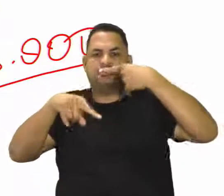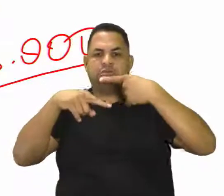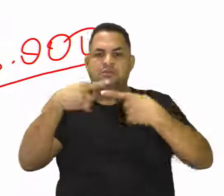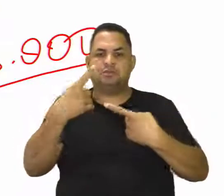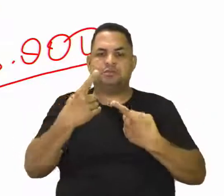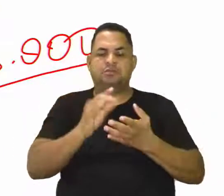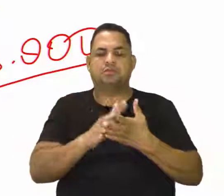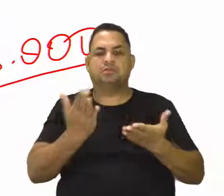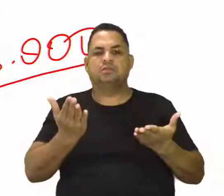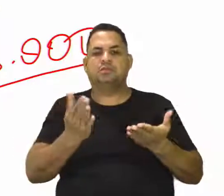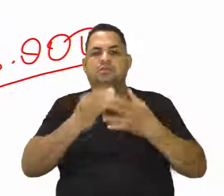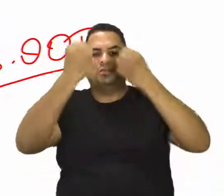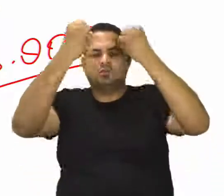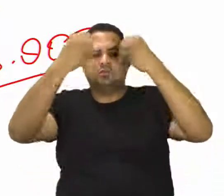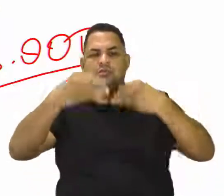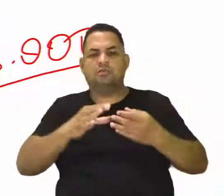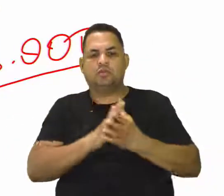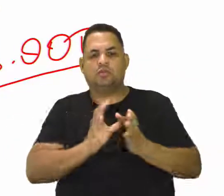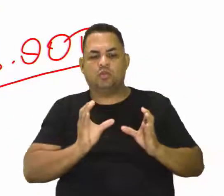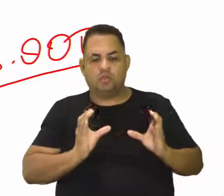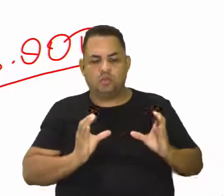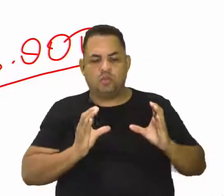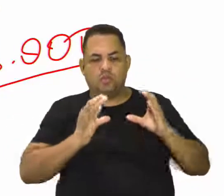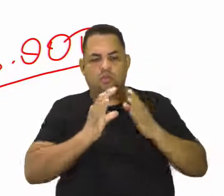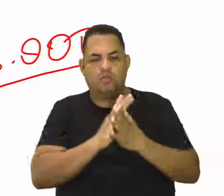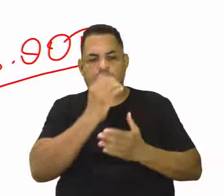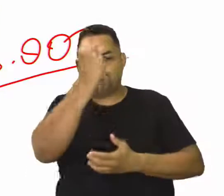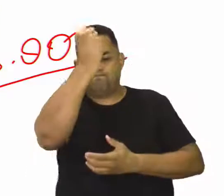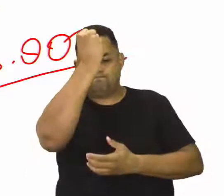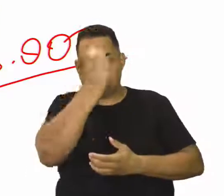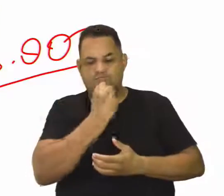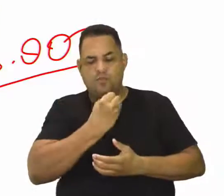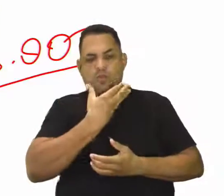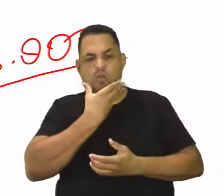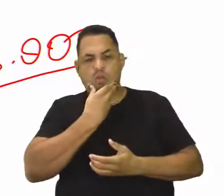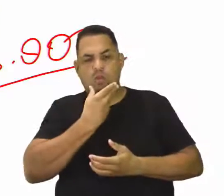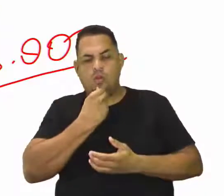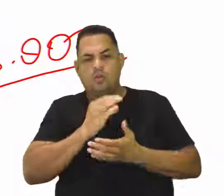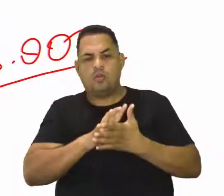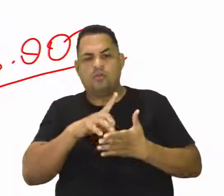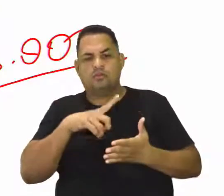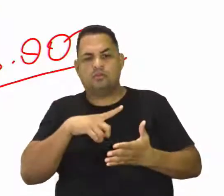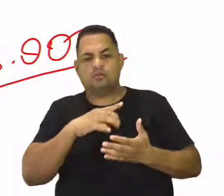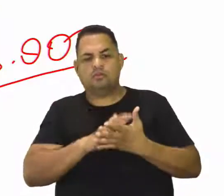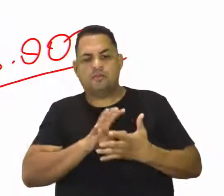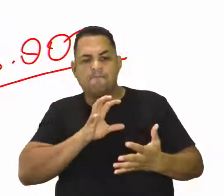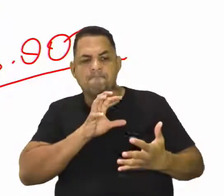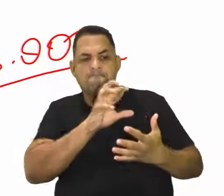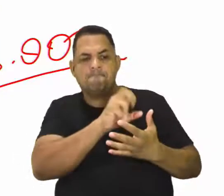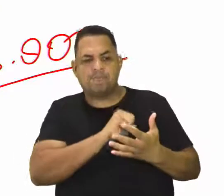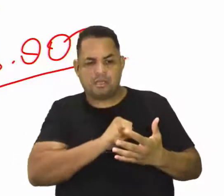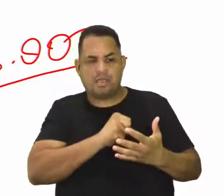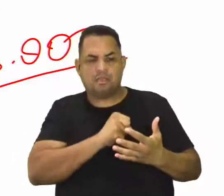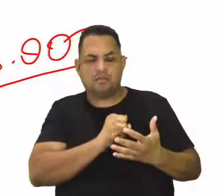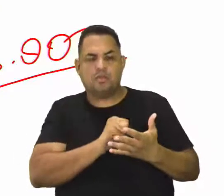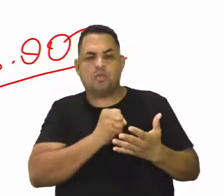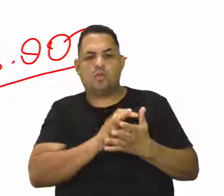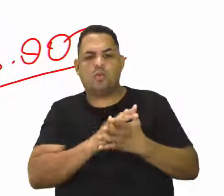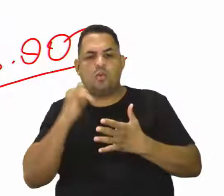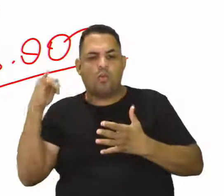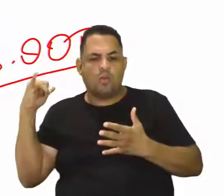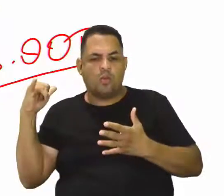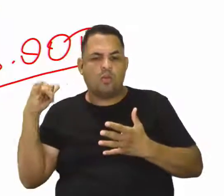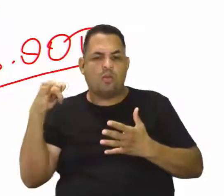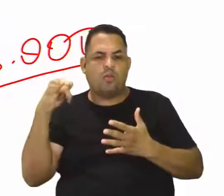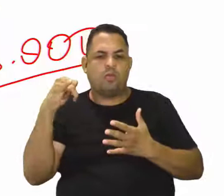se deu conta aqui um grupo de terroristas tinham raptado avião e